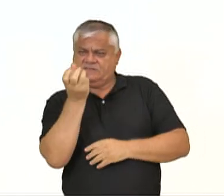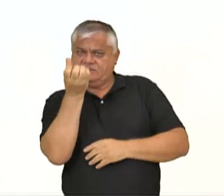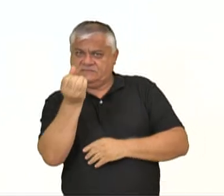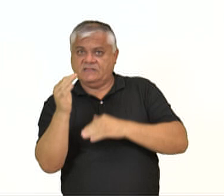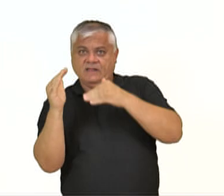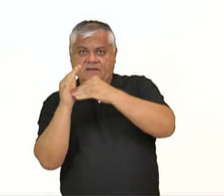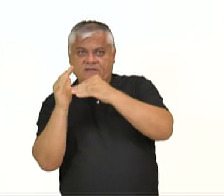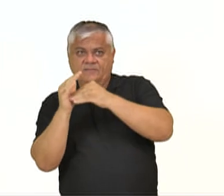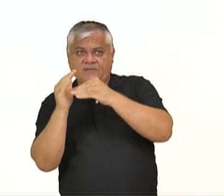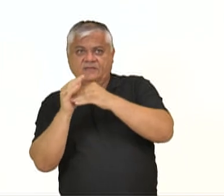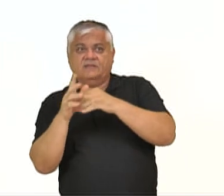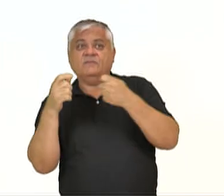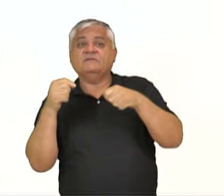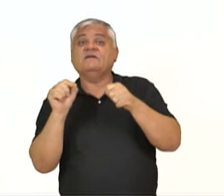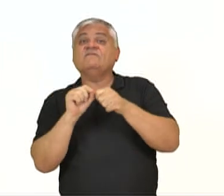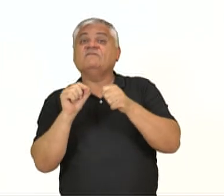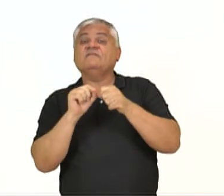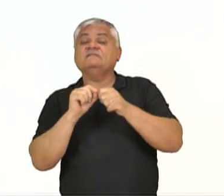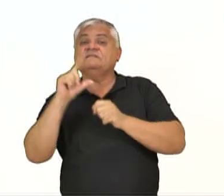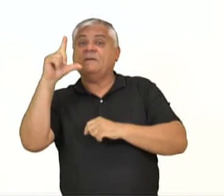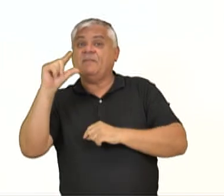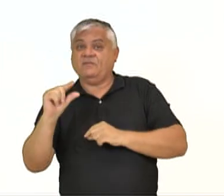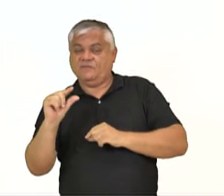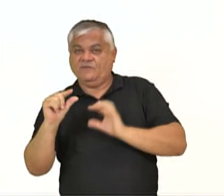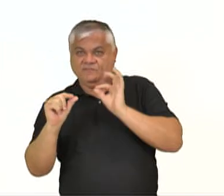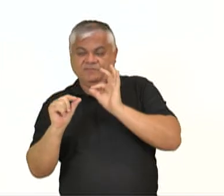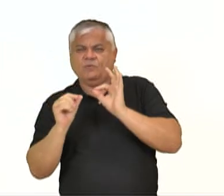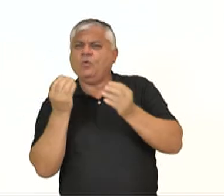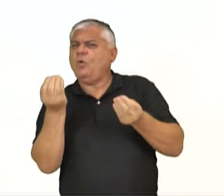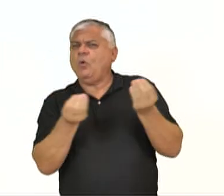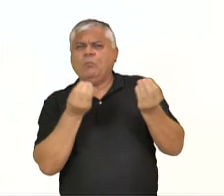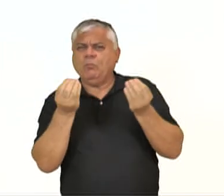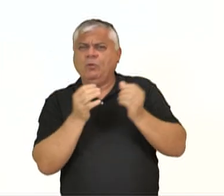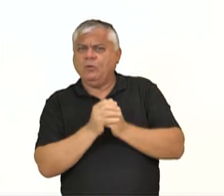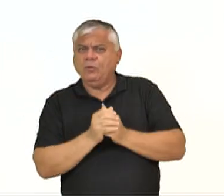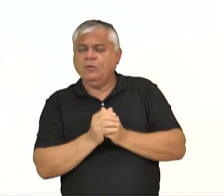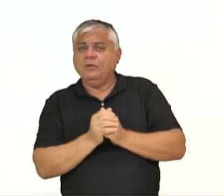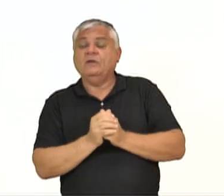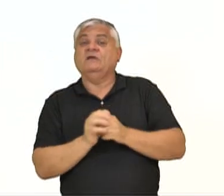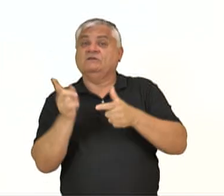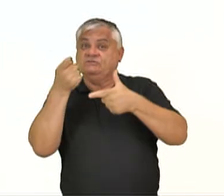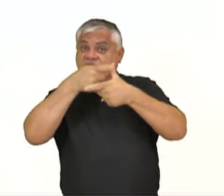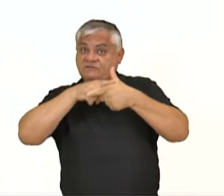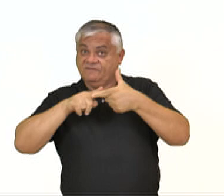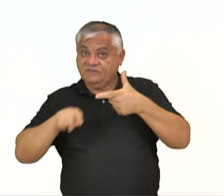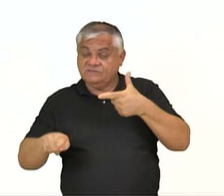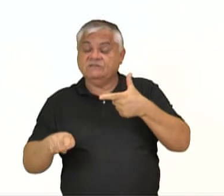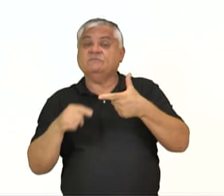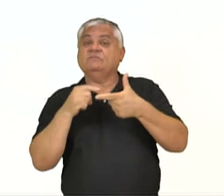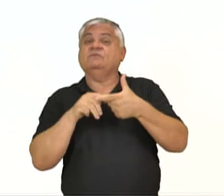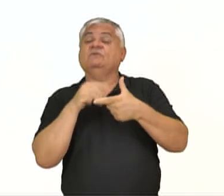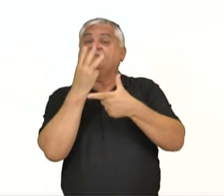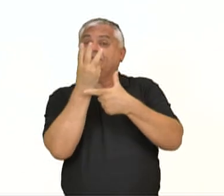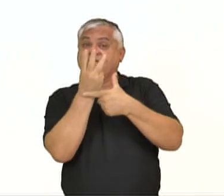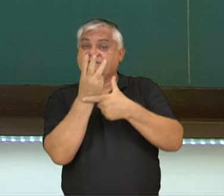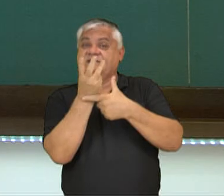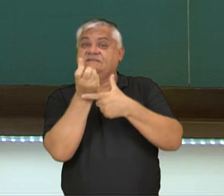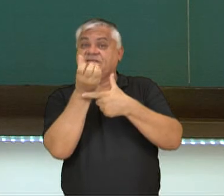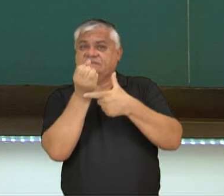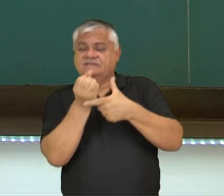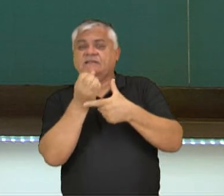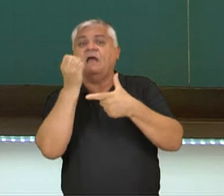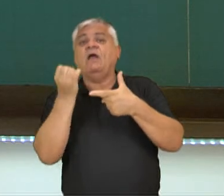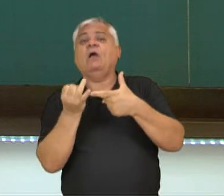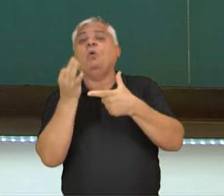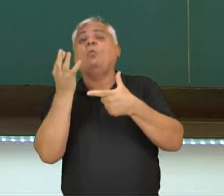nós temos que fazer aí o cálculo da menor determinação. Como? Dividindo esse ângulo por 360 para descobrir